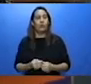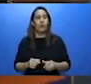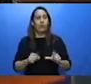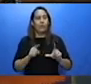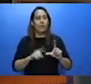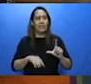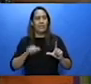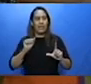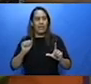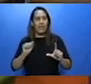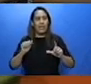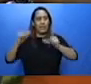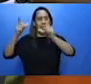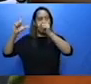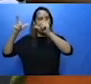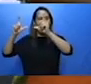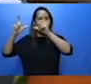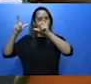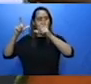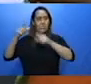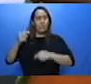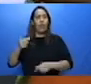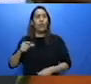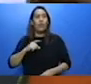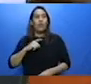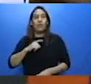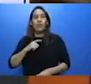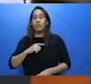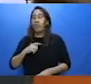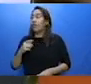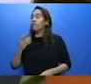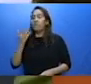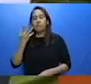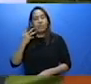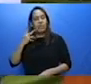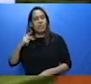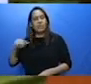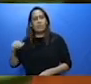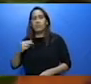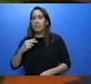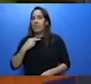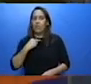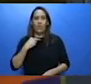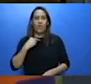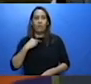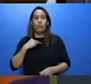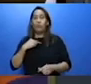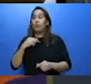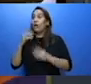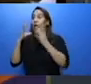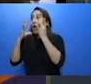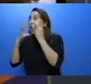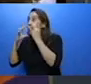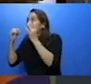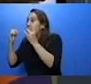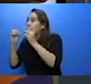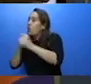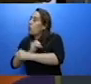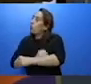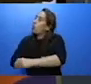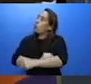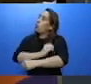existia não era para a criança assistir o dia todo. Então, a gente tem que achar sinônimo